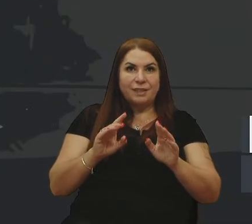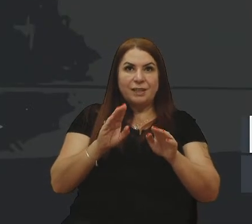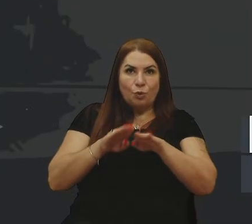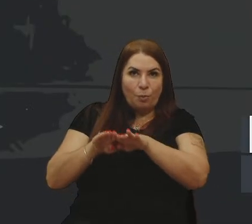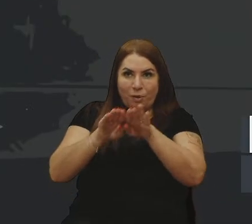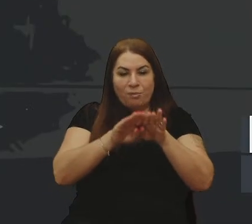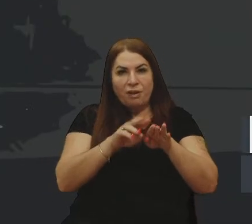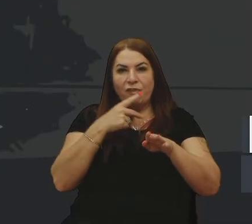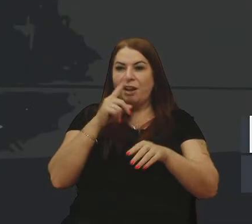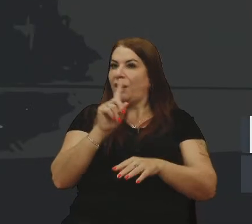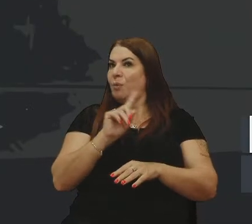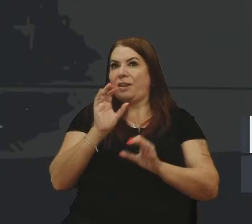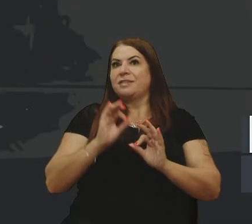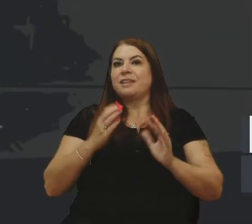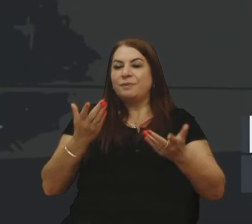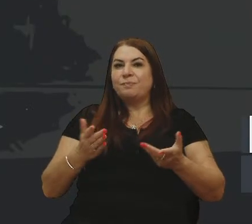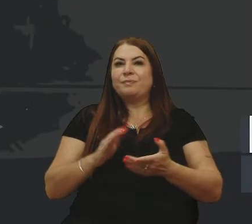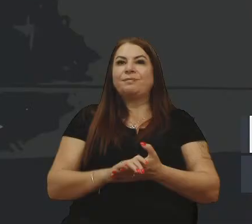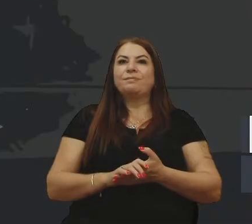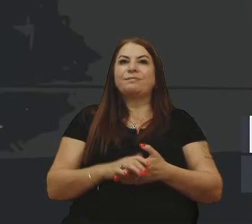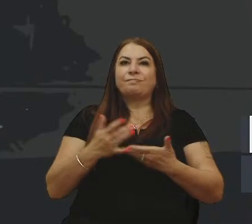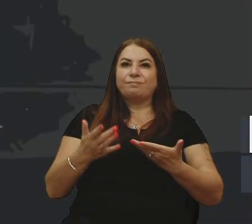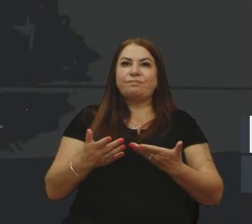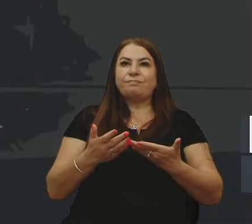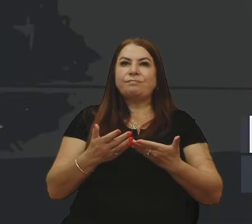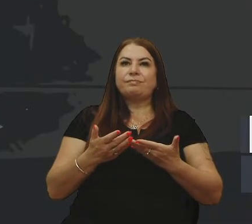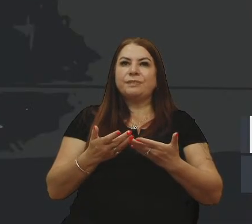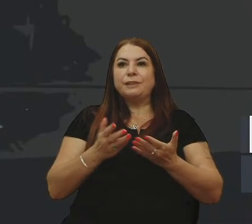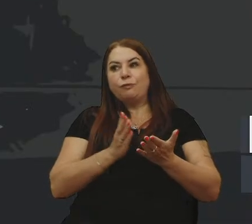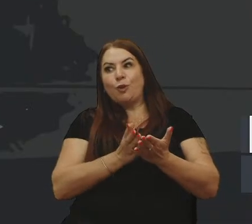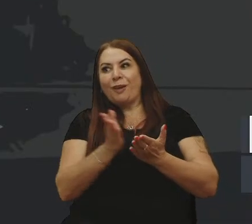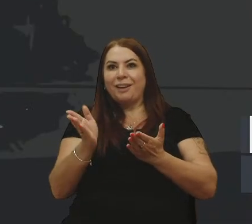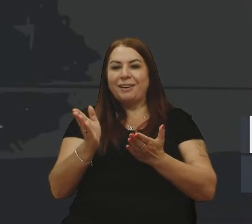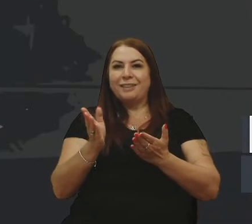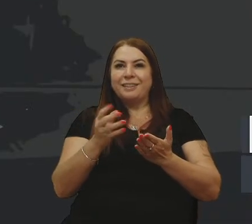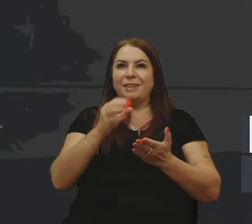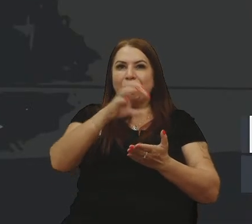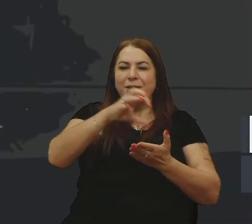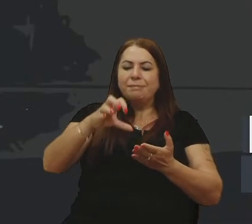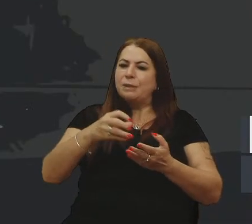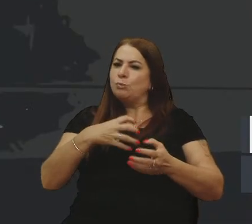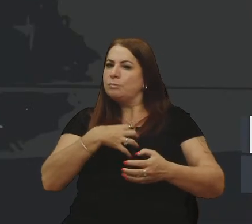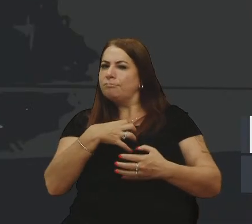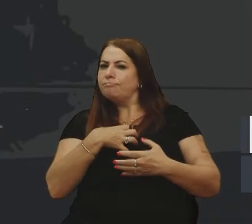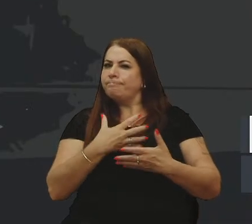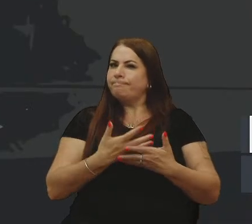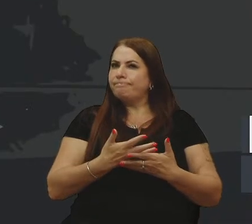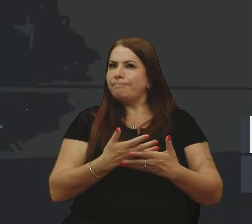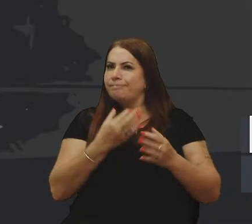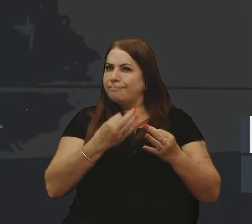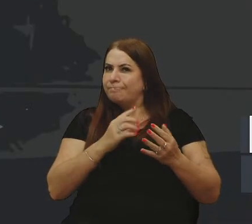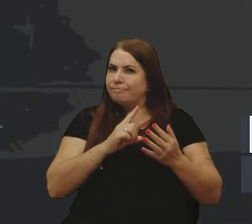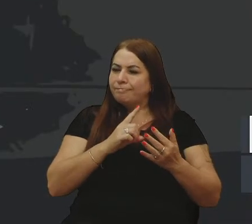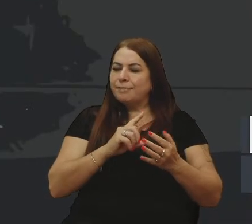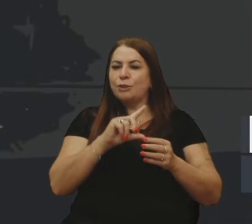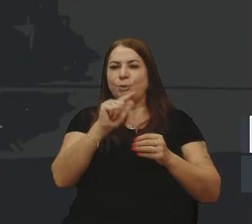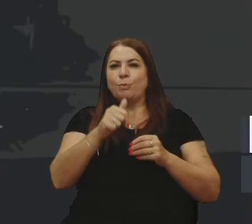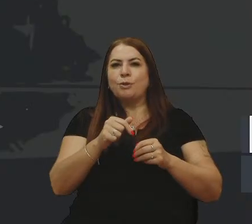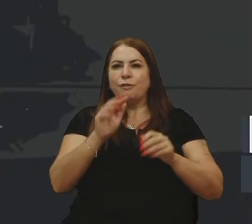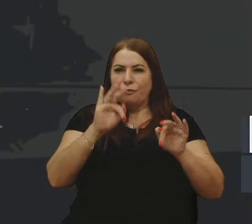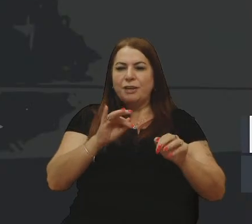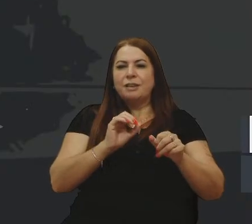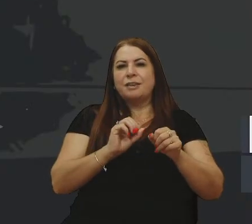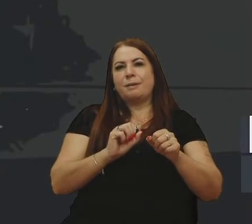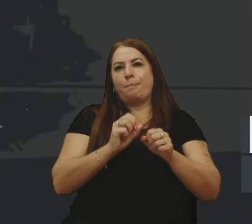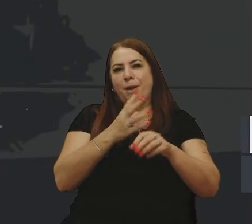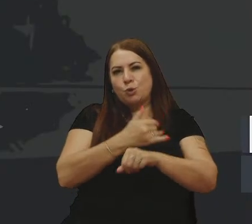todo mundo ia dizer que não ia dar certo, né? Então a gente foi contra a maré, então os franqueados também estavam com aquele sentimento. E depois, passado a pandemia, que foi